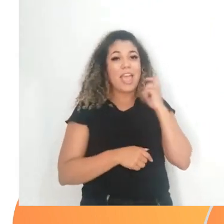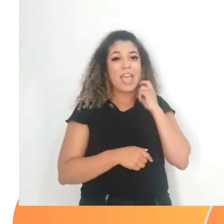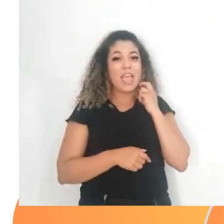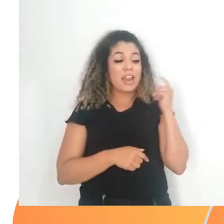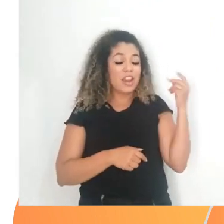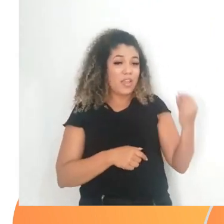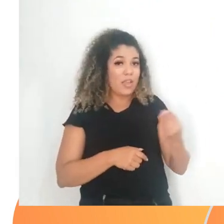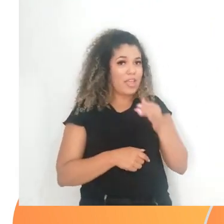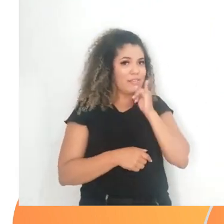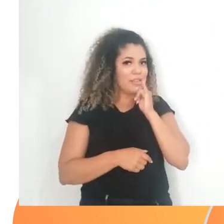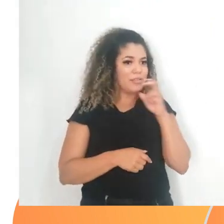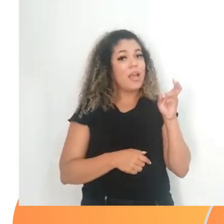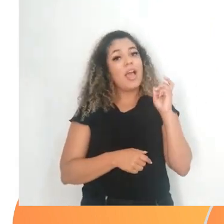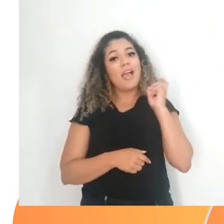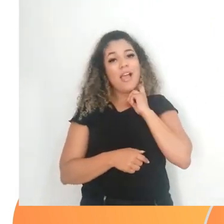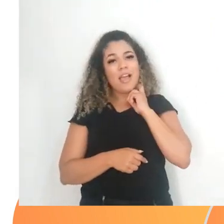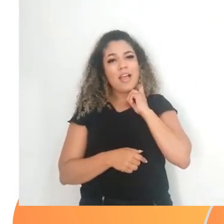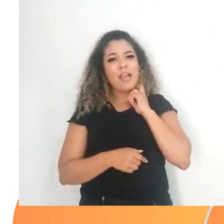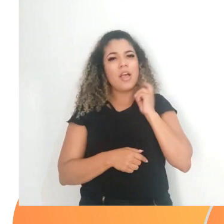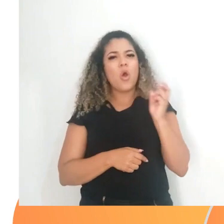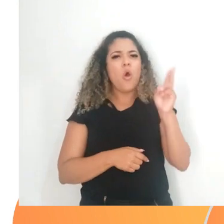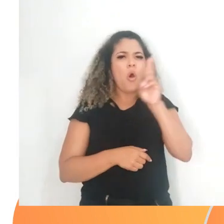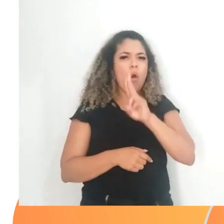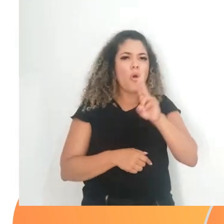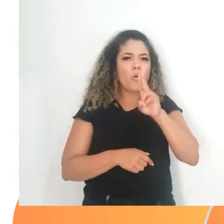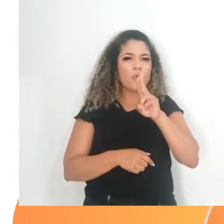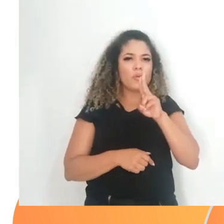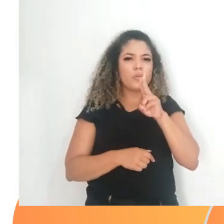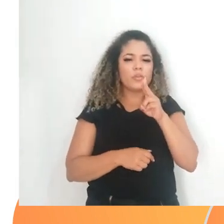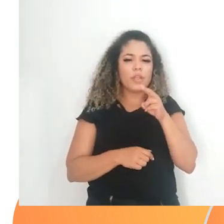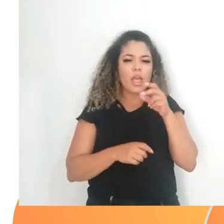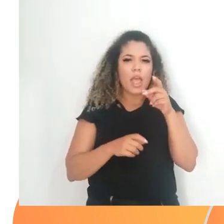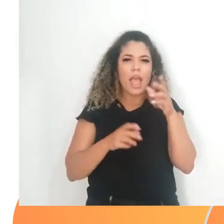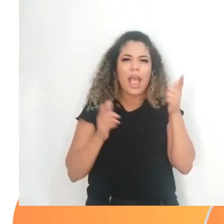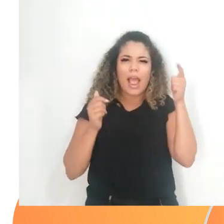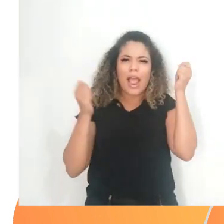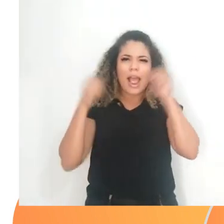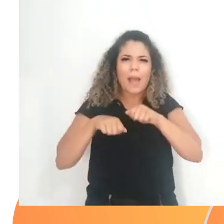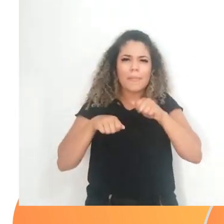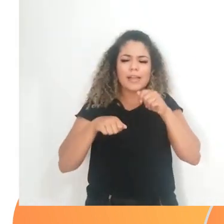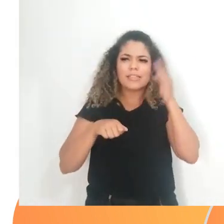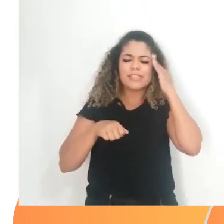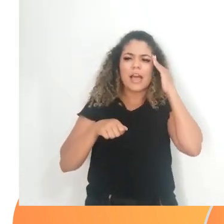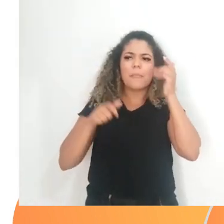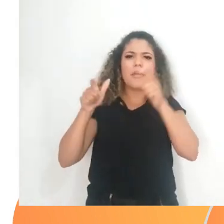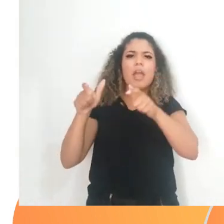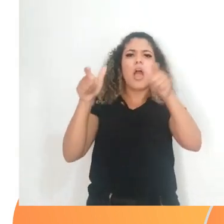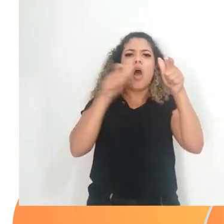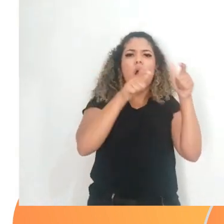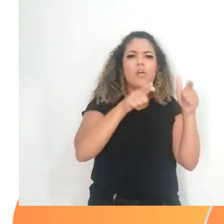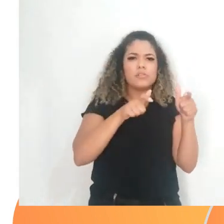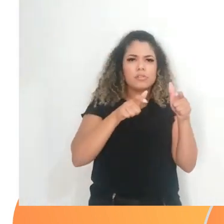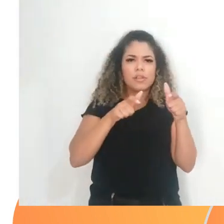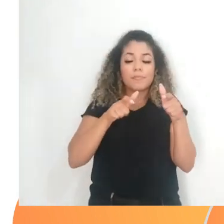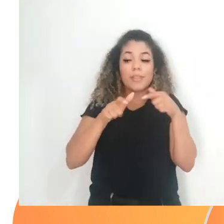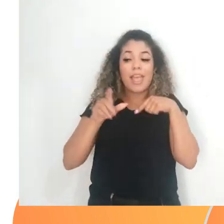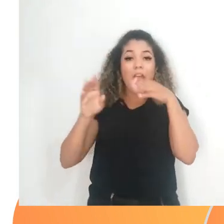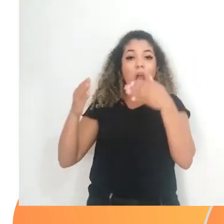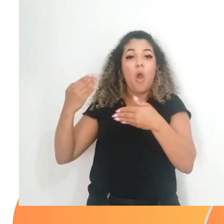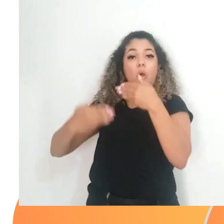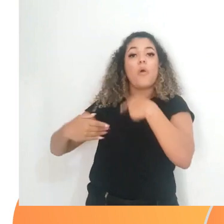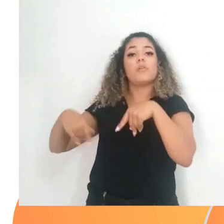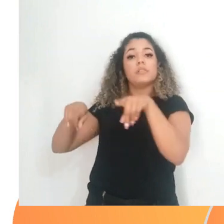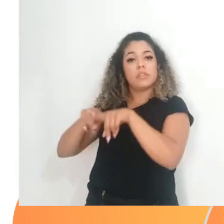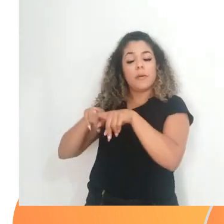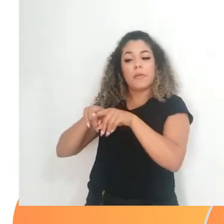animais arbóreos, como os morcegos, usam a ecolocalização para se orientarem no ambiente. Os robôs também